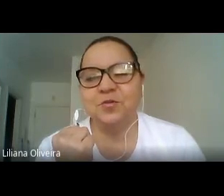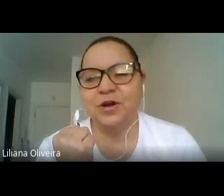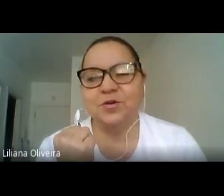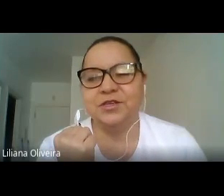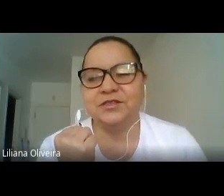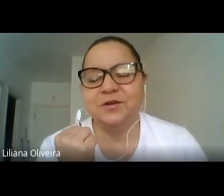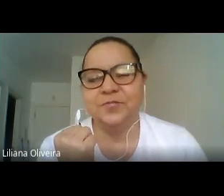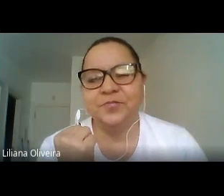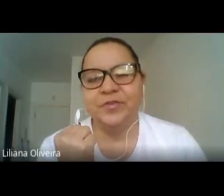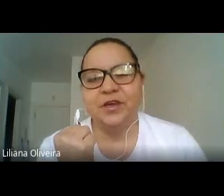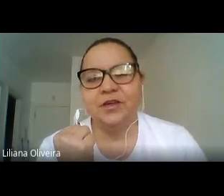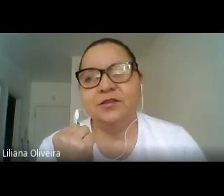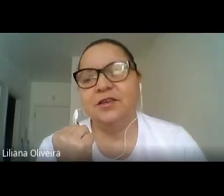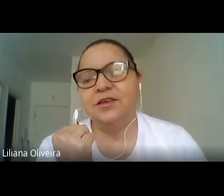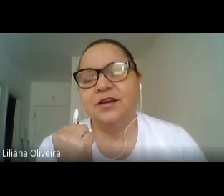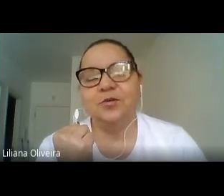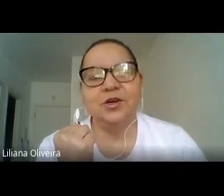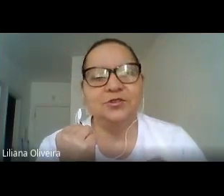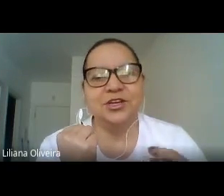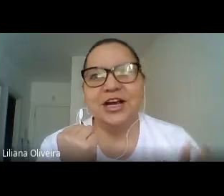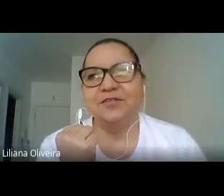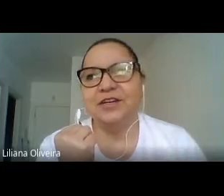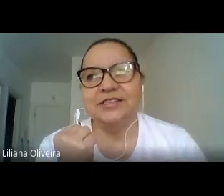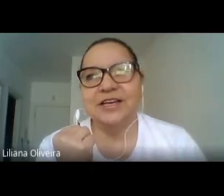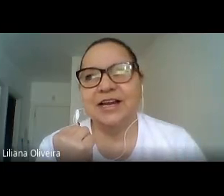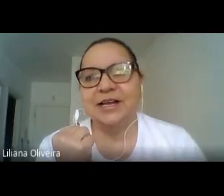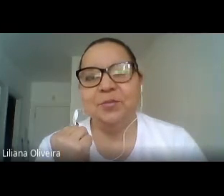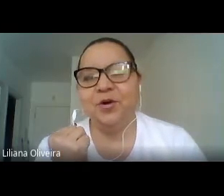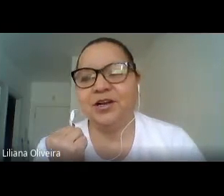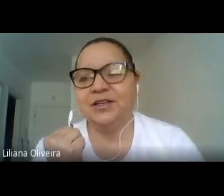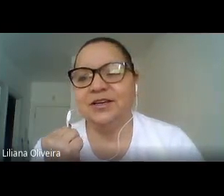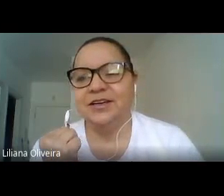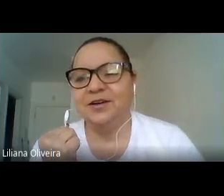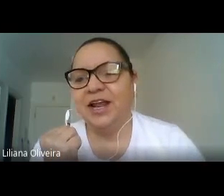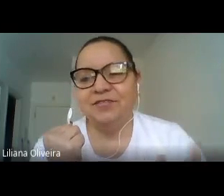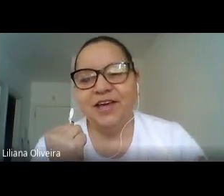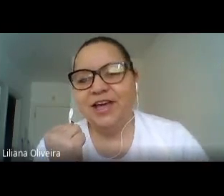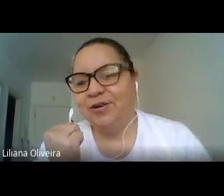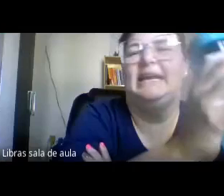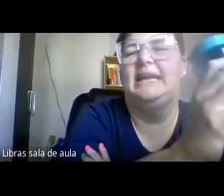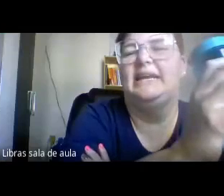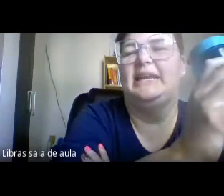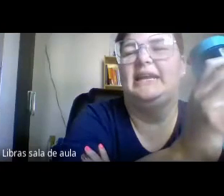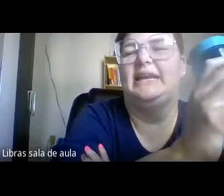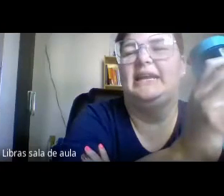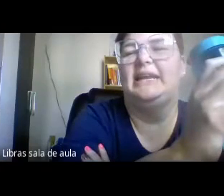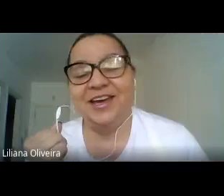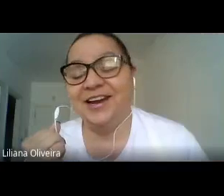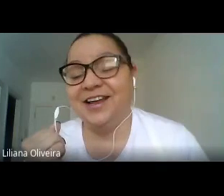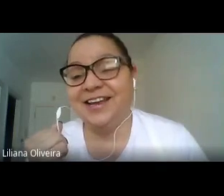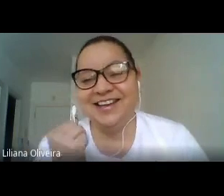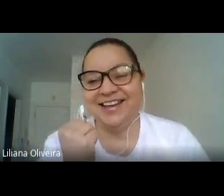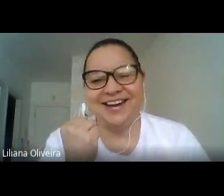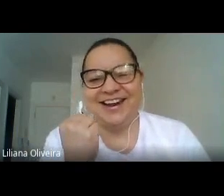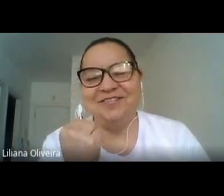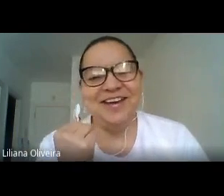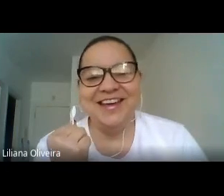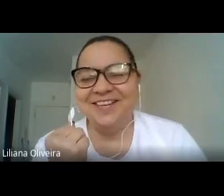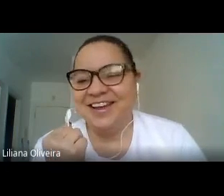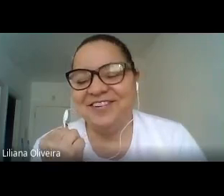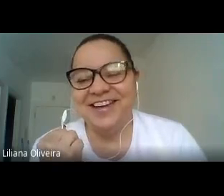fazer alguma coisa. Quando eu chegava na sala, na porta, leva eu, era